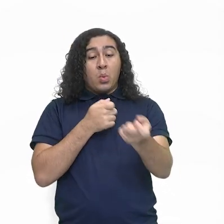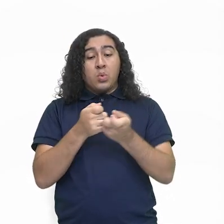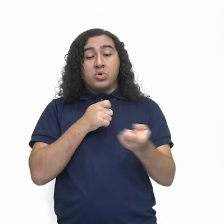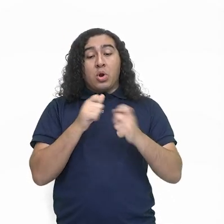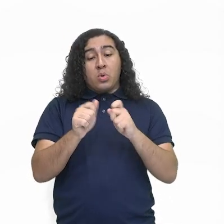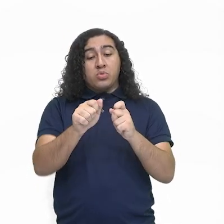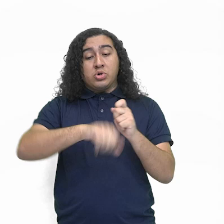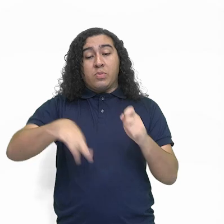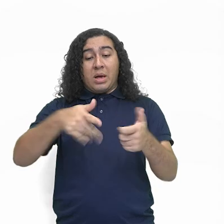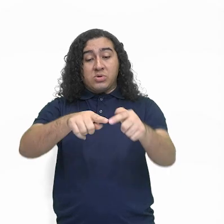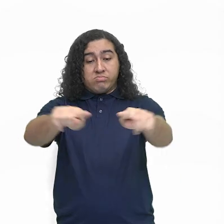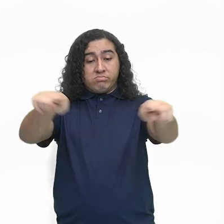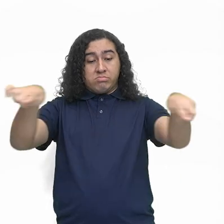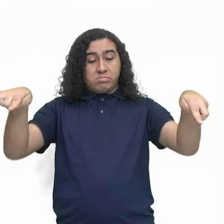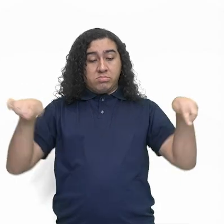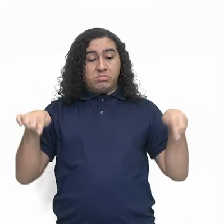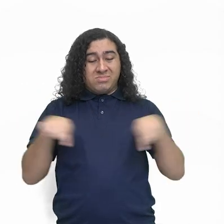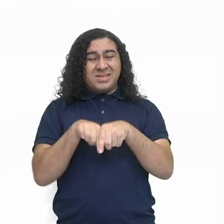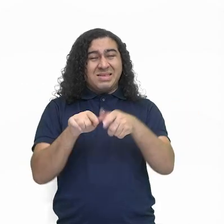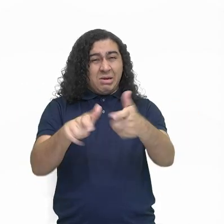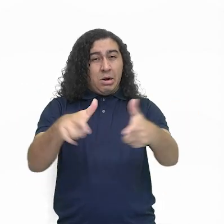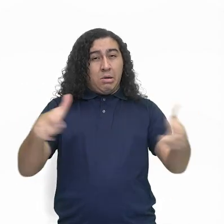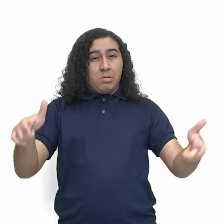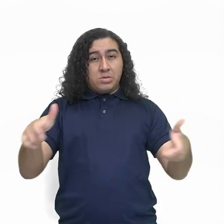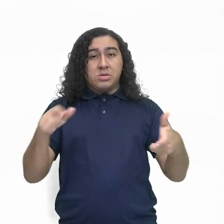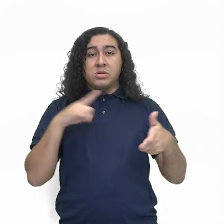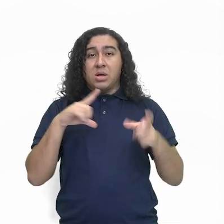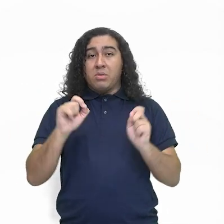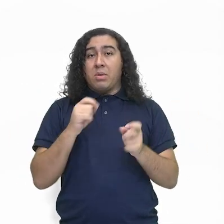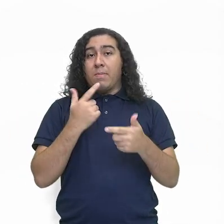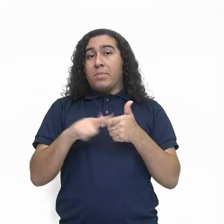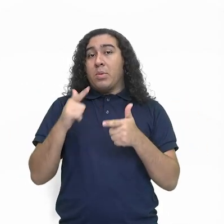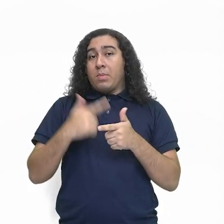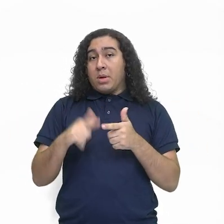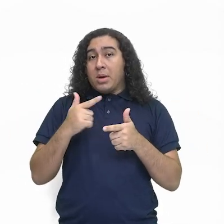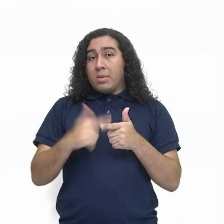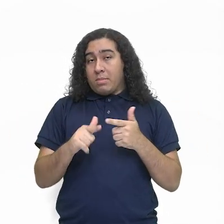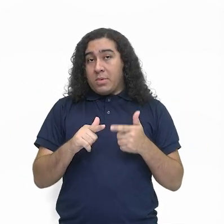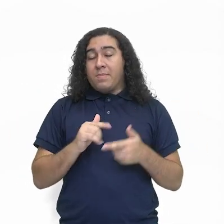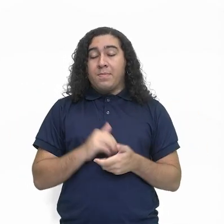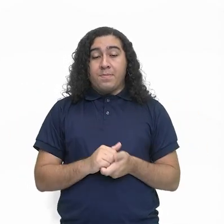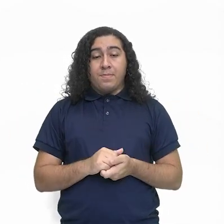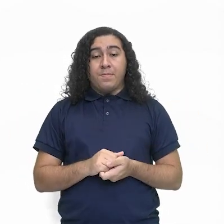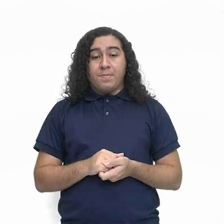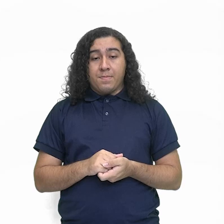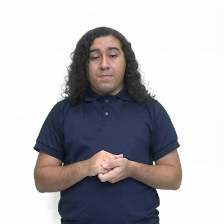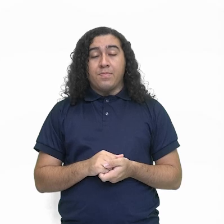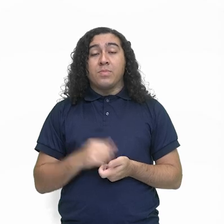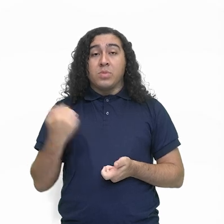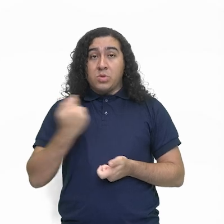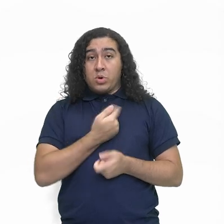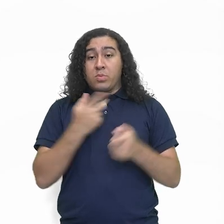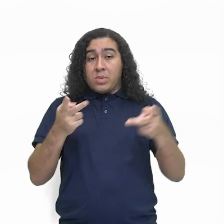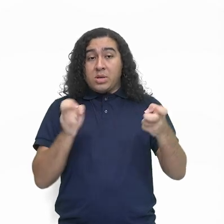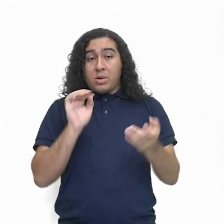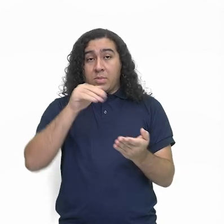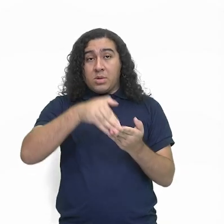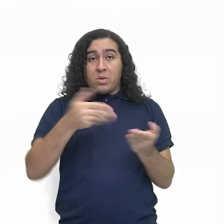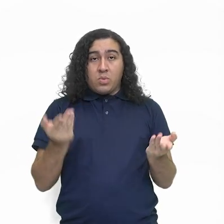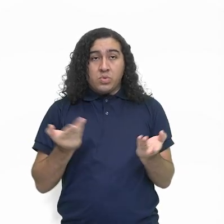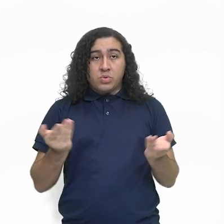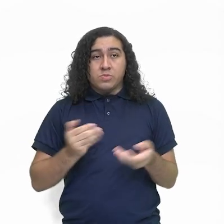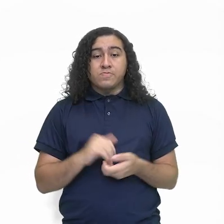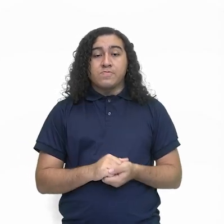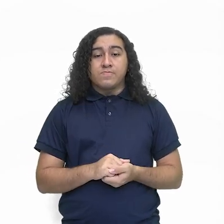grande quantidade de terras, né? E aí tem esse problema aí que a gente está vendo, né, até hoje.